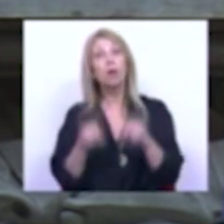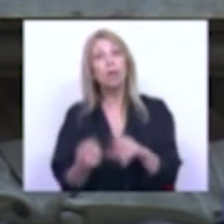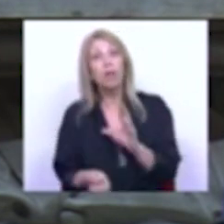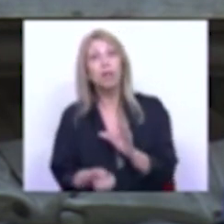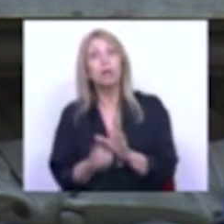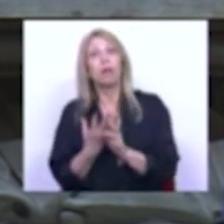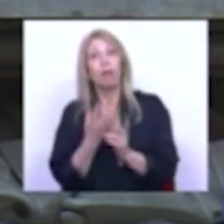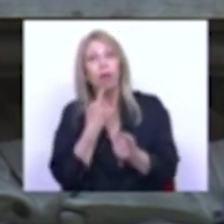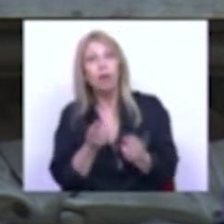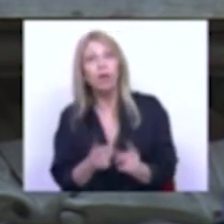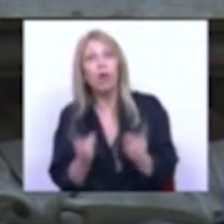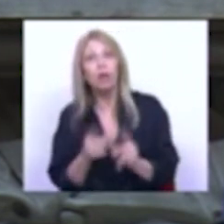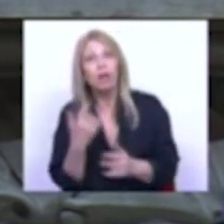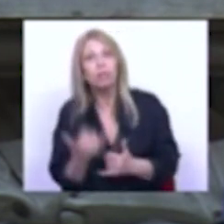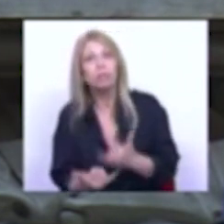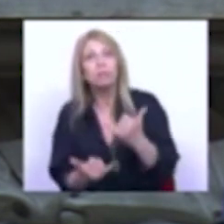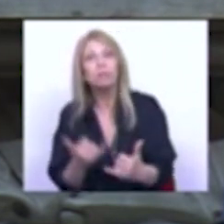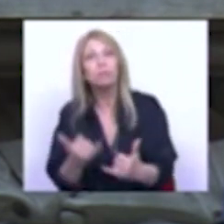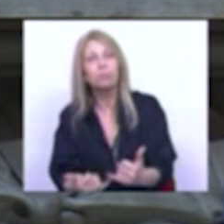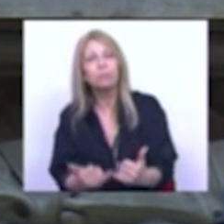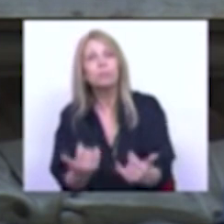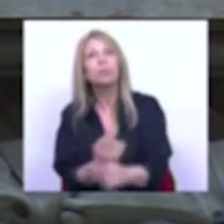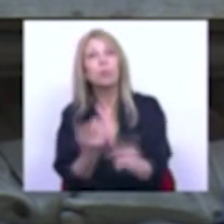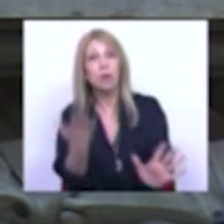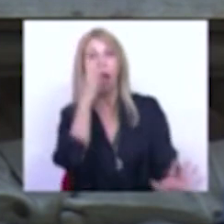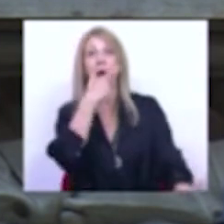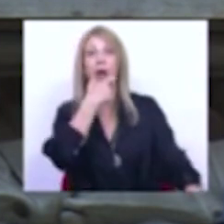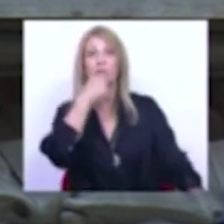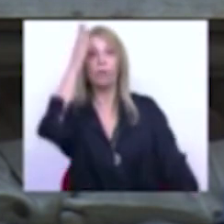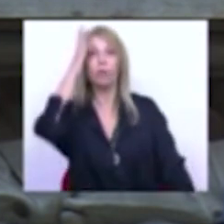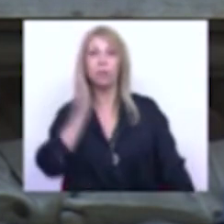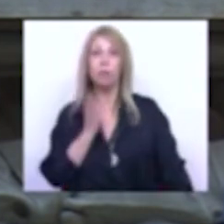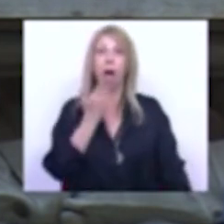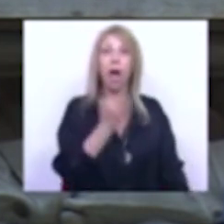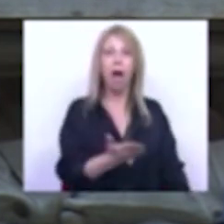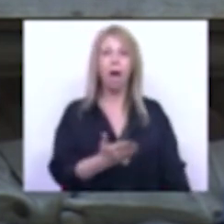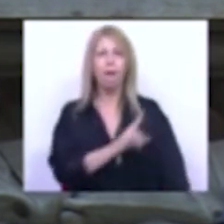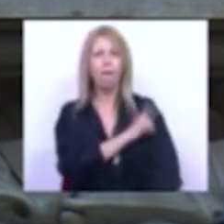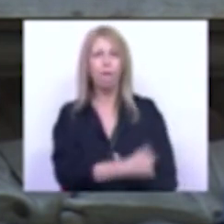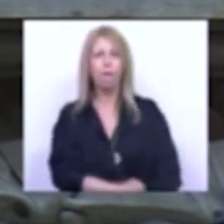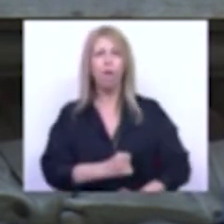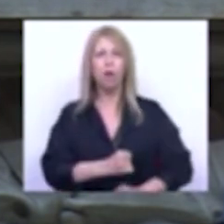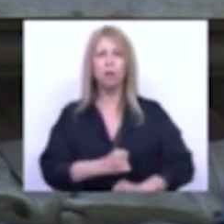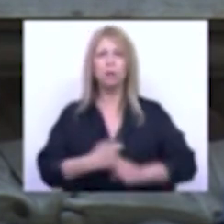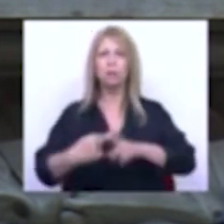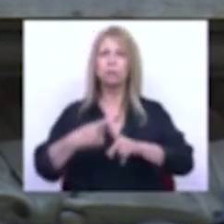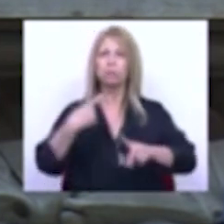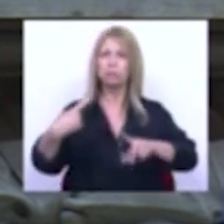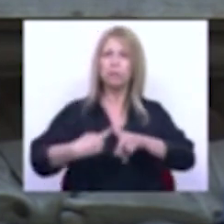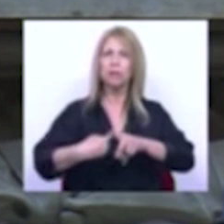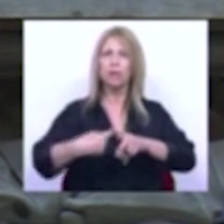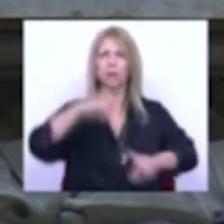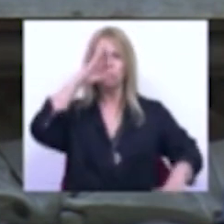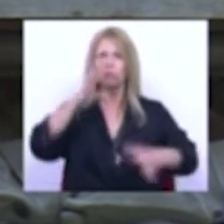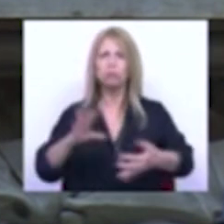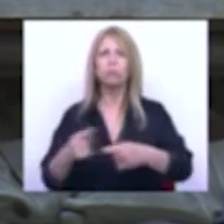jornada? Porque sem as Forças Armadas, e Forças Armadas fortes, unidas e motivadas, a nossa paz, a